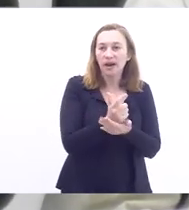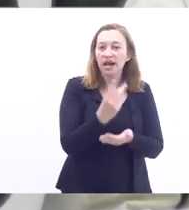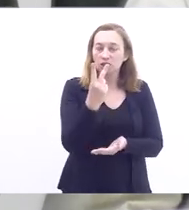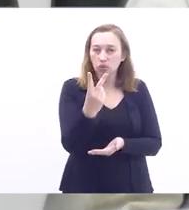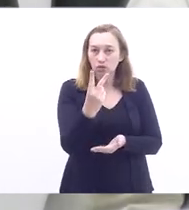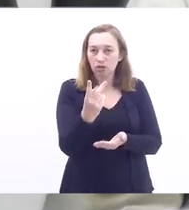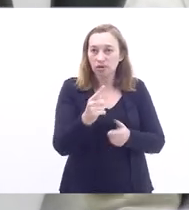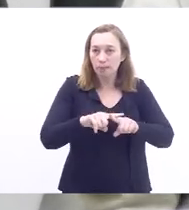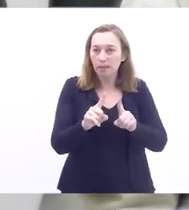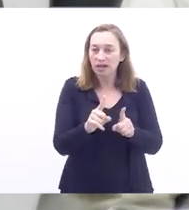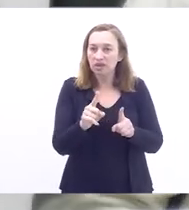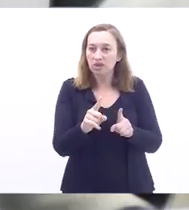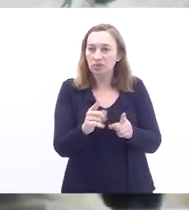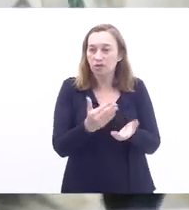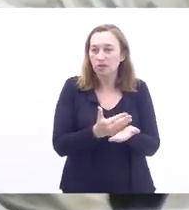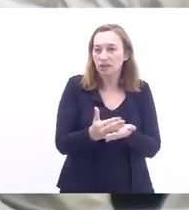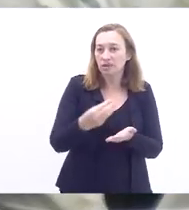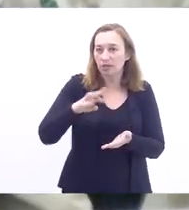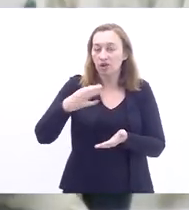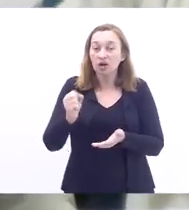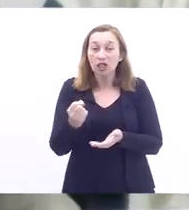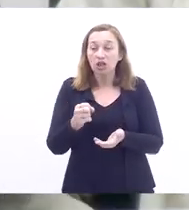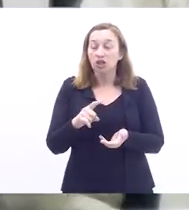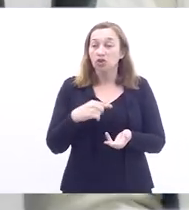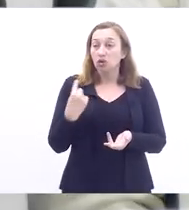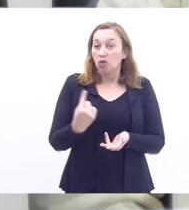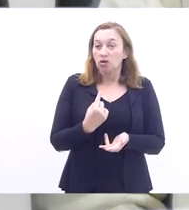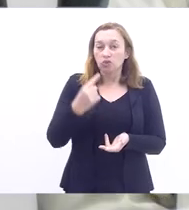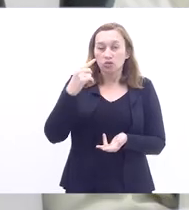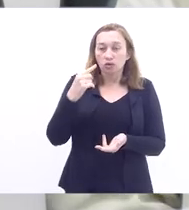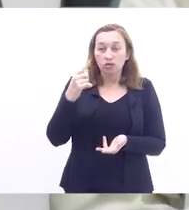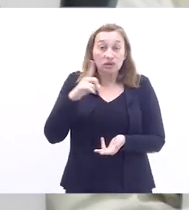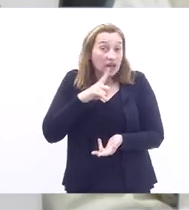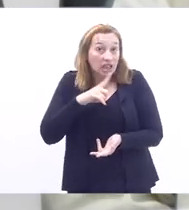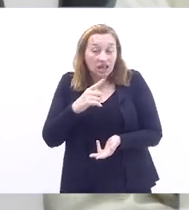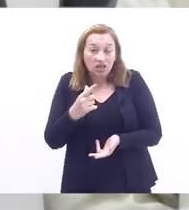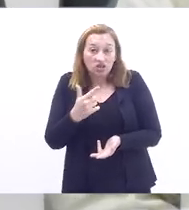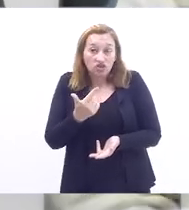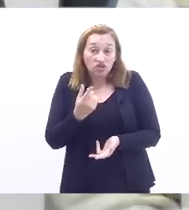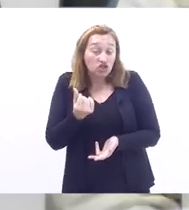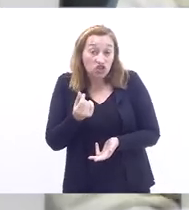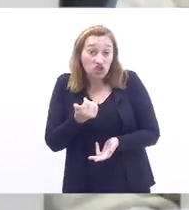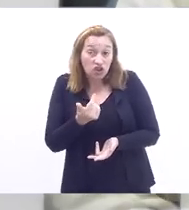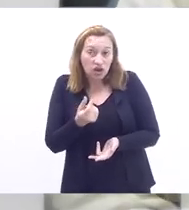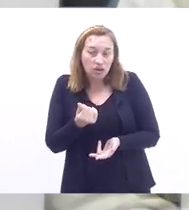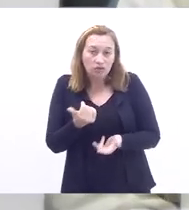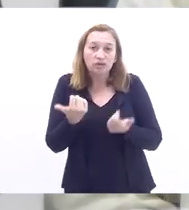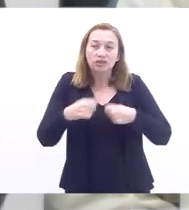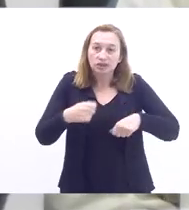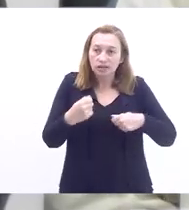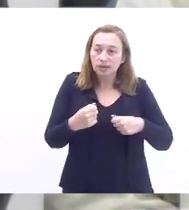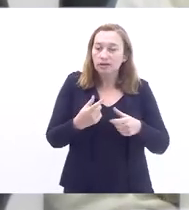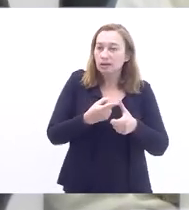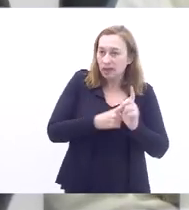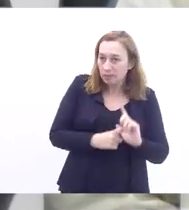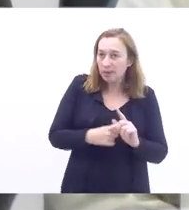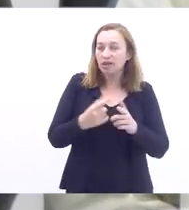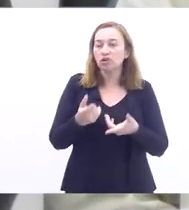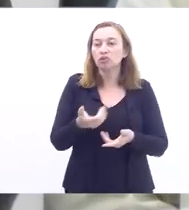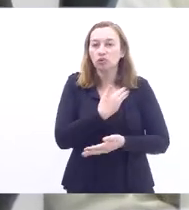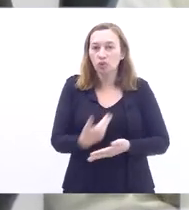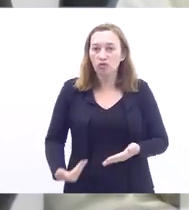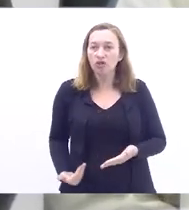mas como não somos os donos do dinheiro a gente não tem como executar depender do Governo do Estado que Execute